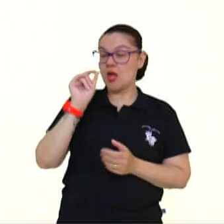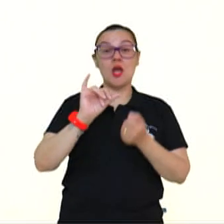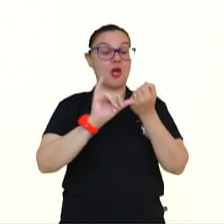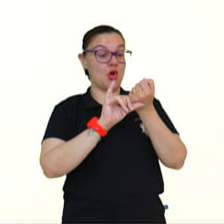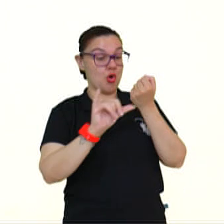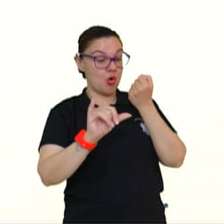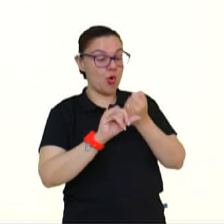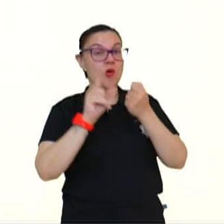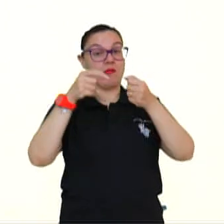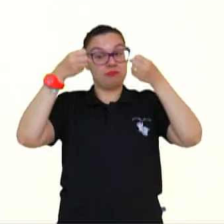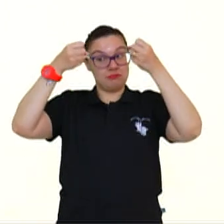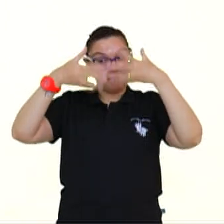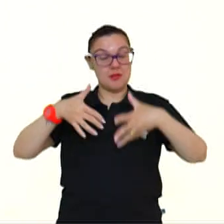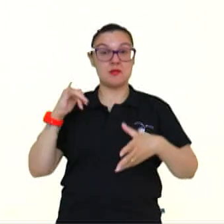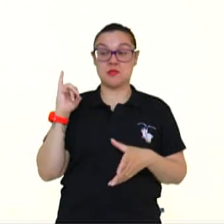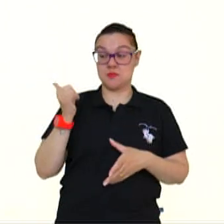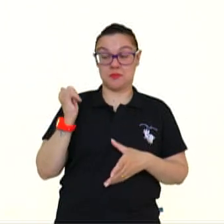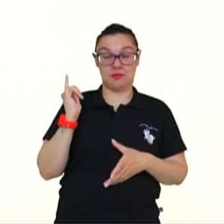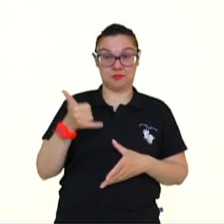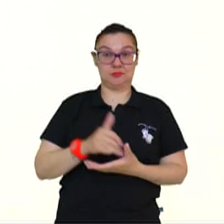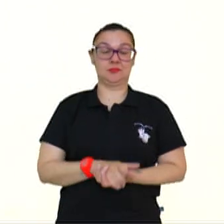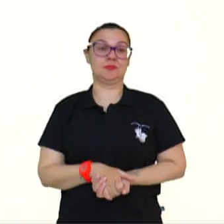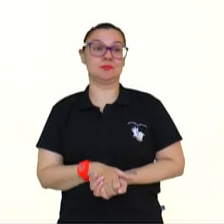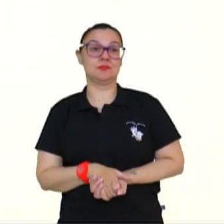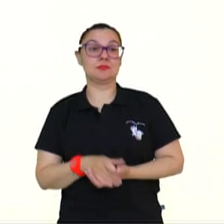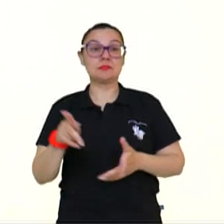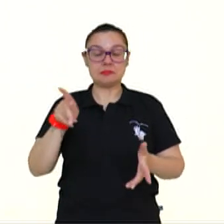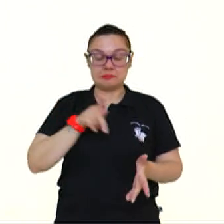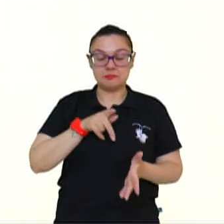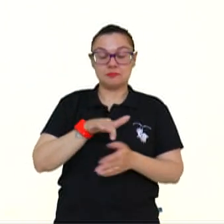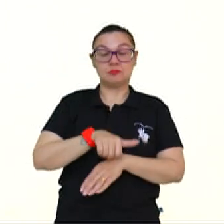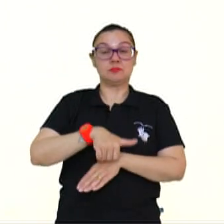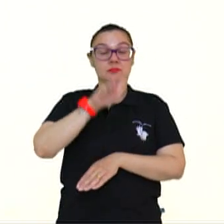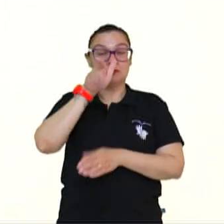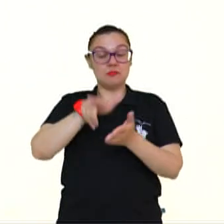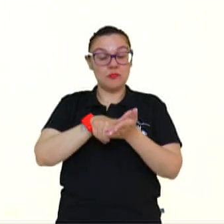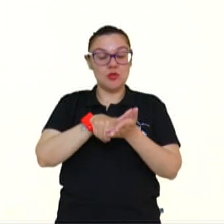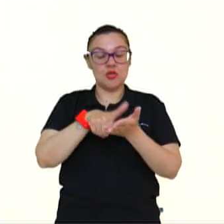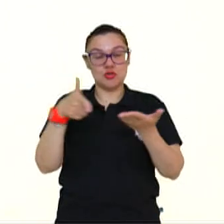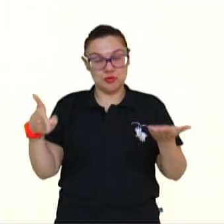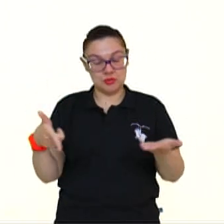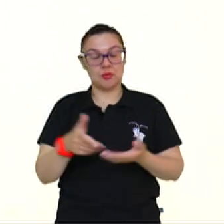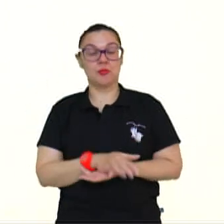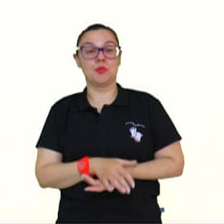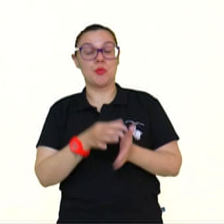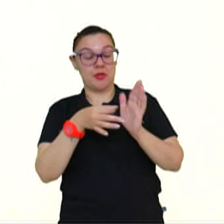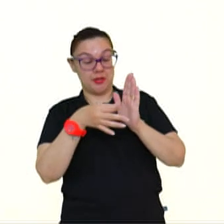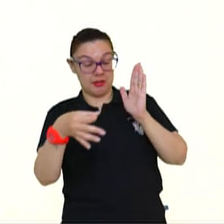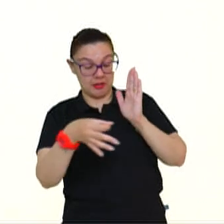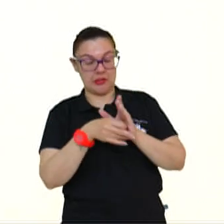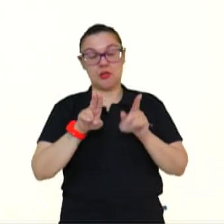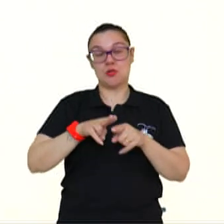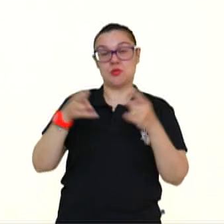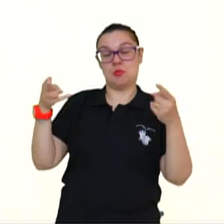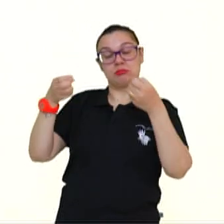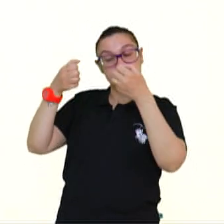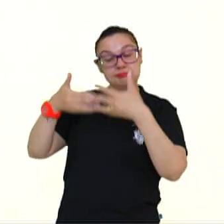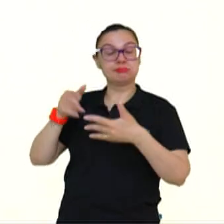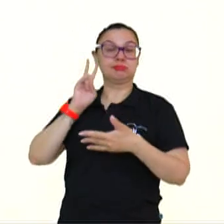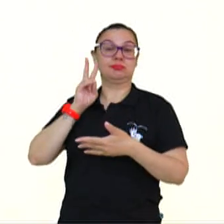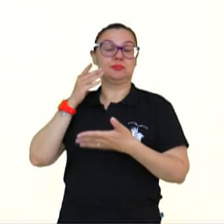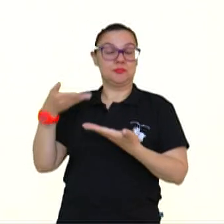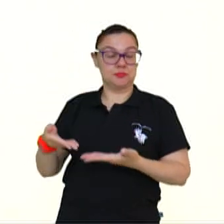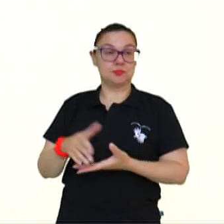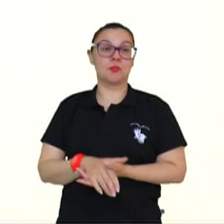texto narrativo, lembram-se? E normalmente se inspira em notícias de jornal, ele pode ser jornalístico, ele pode ser também literário, ou